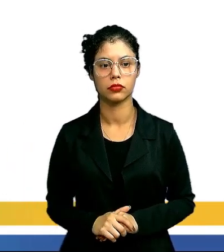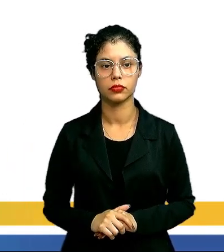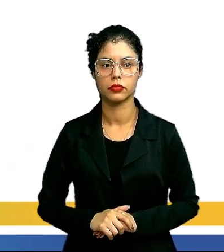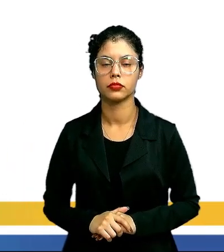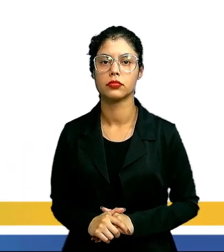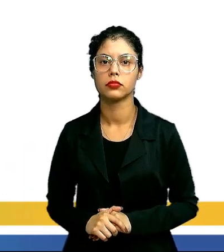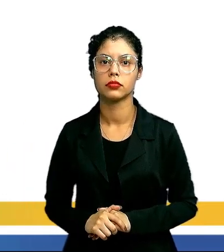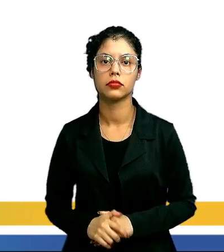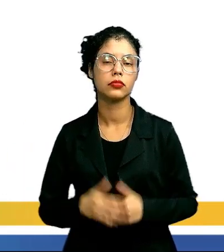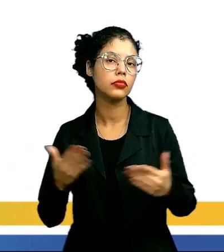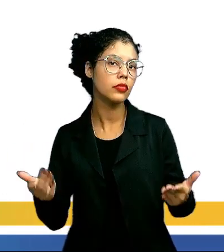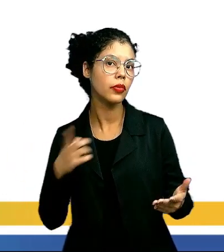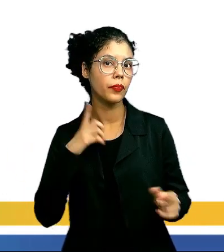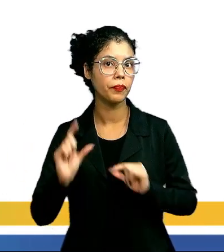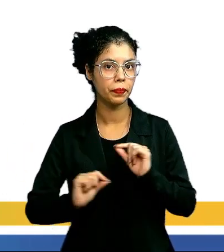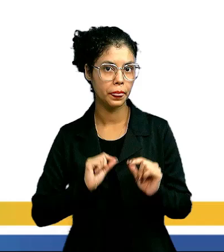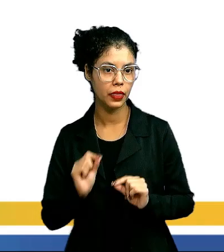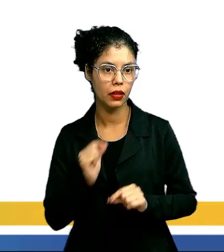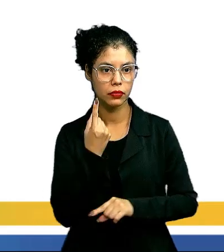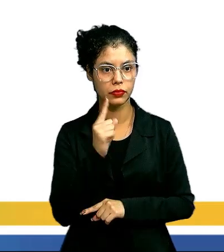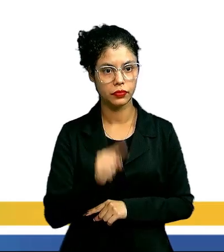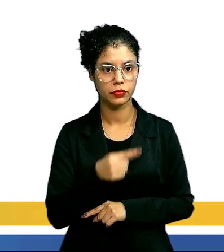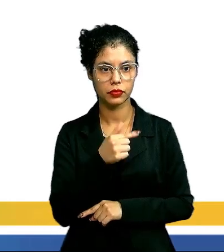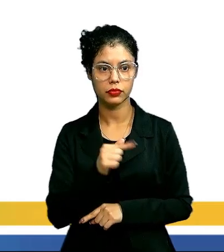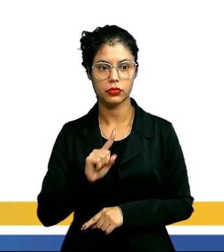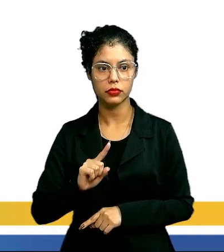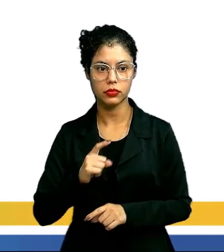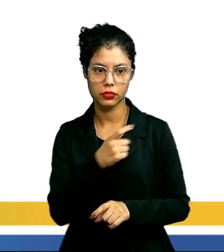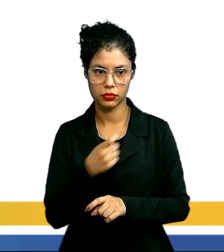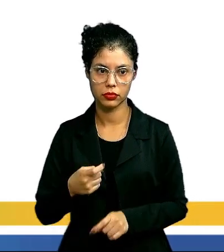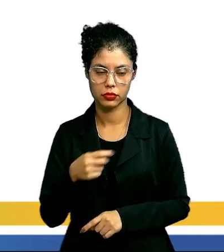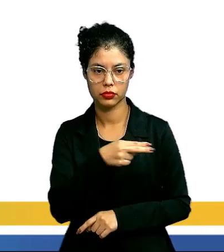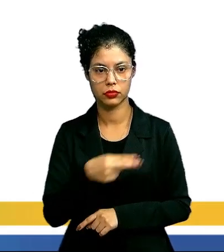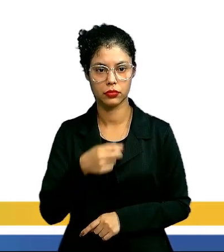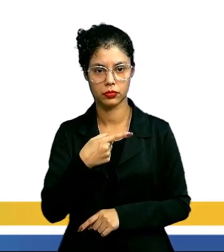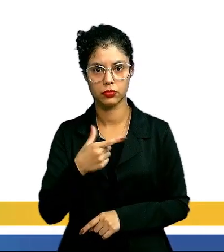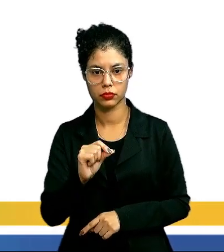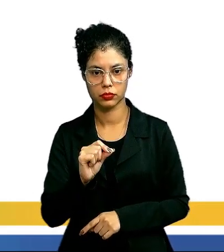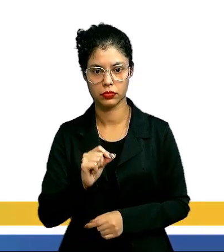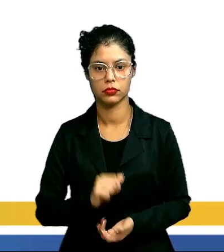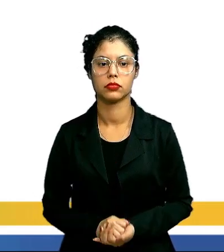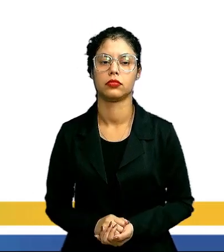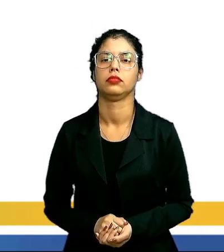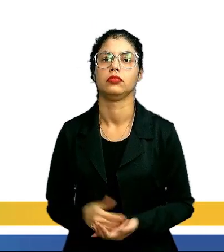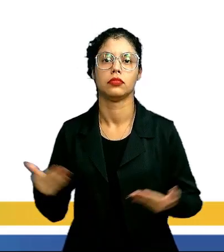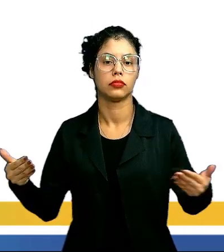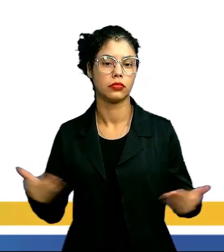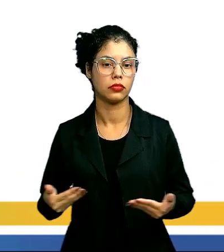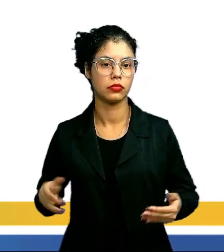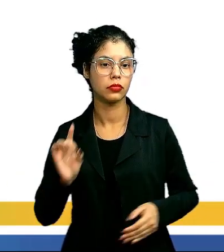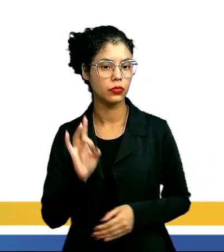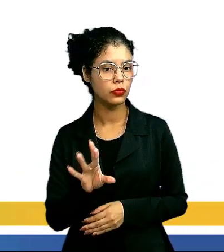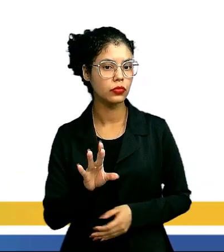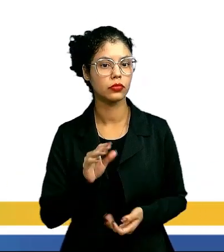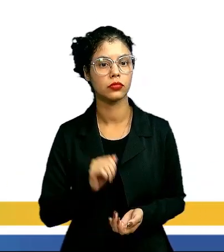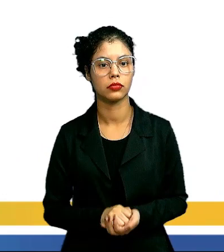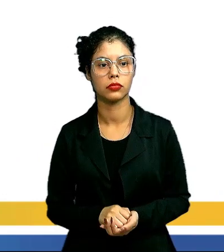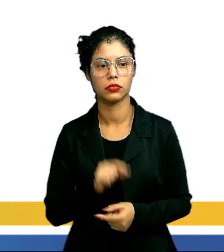100 então nós temos aí 1,7x = 20 agora basta